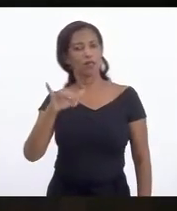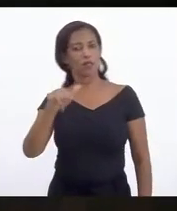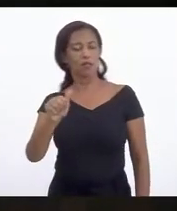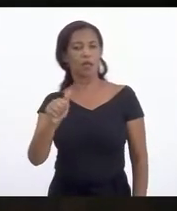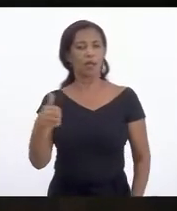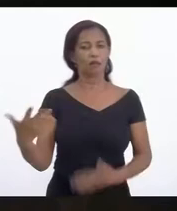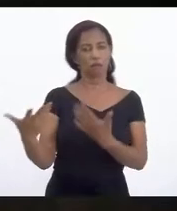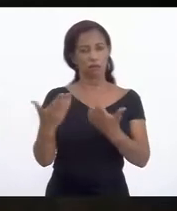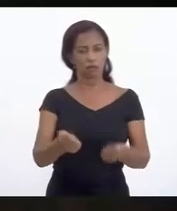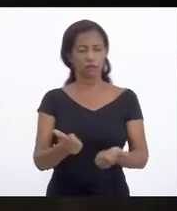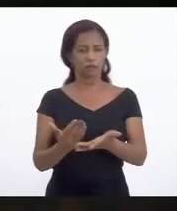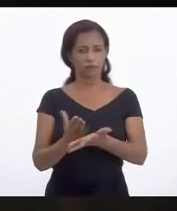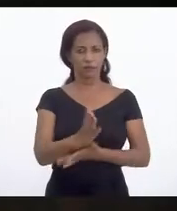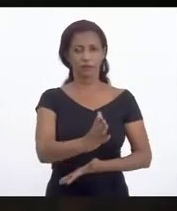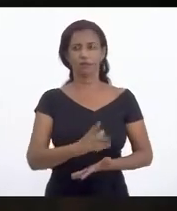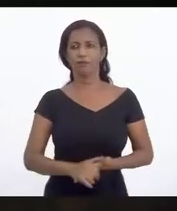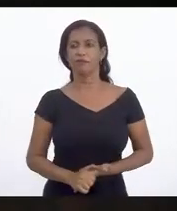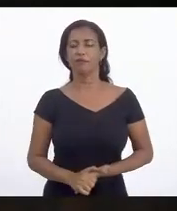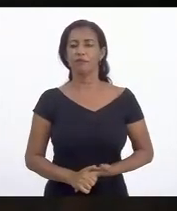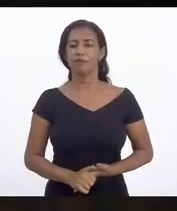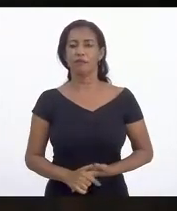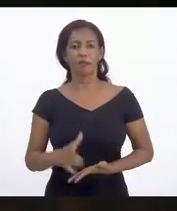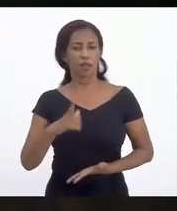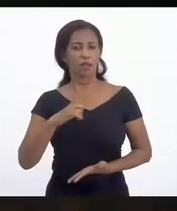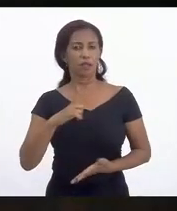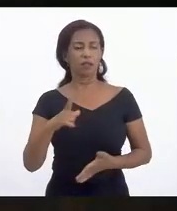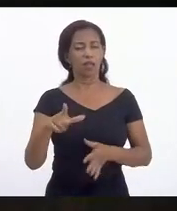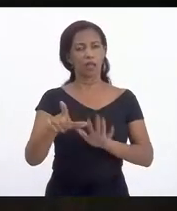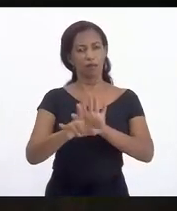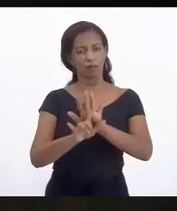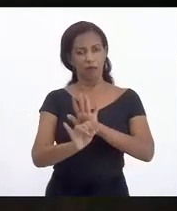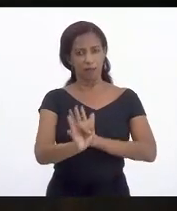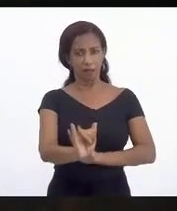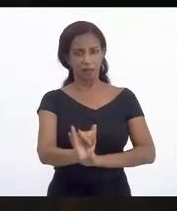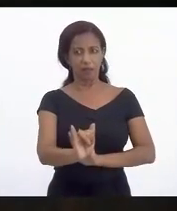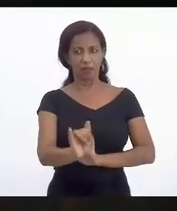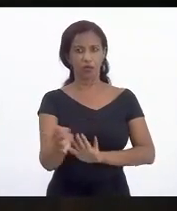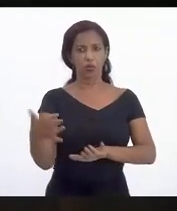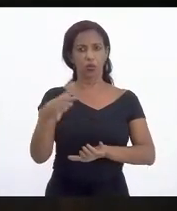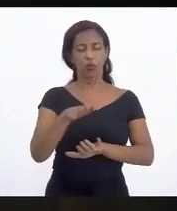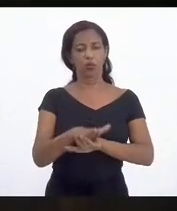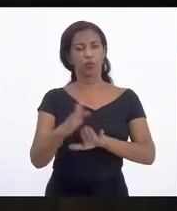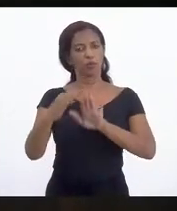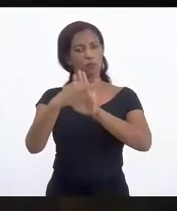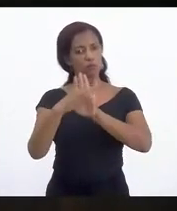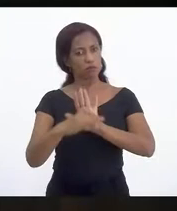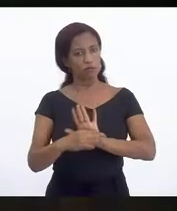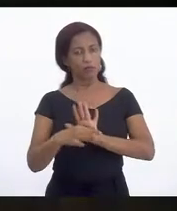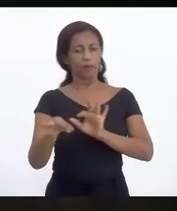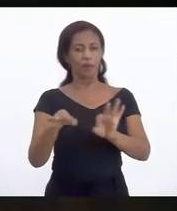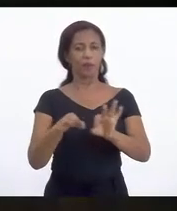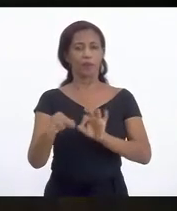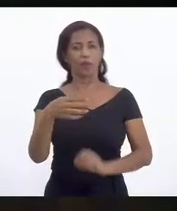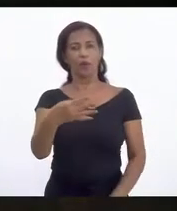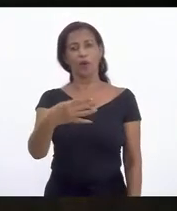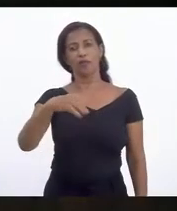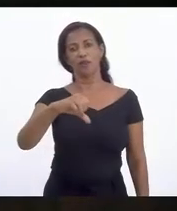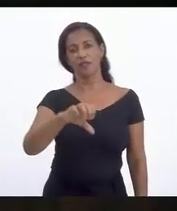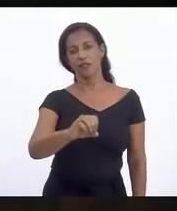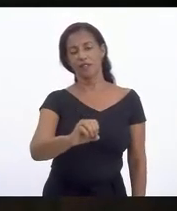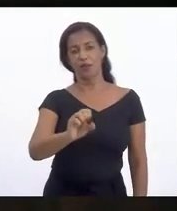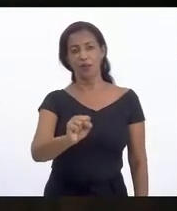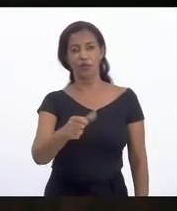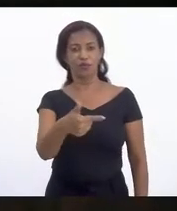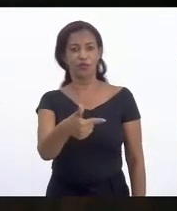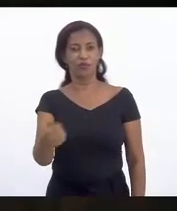Os senhores que aprovam permaneçam como estão, aprovado. Há sobre a mesa o requerimento de inclusão na ordem do dia, o projeto